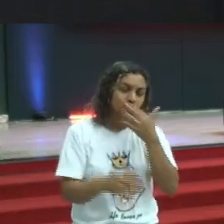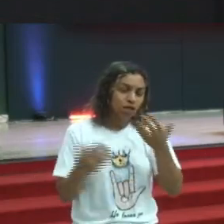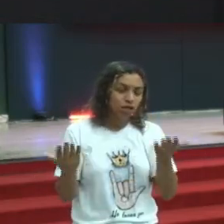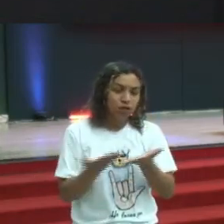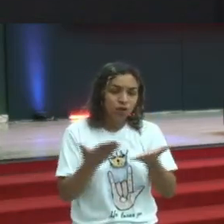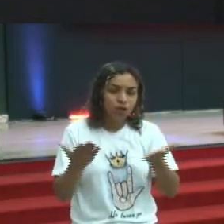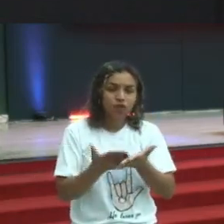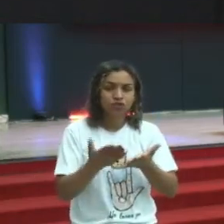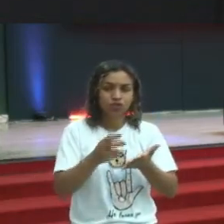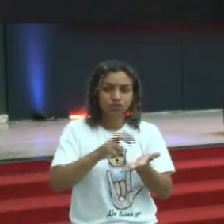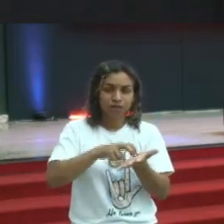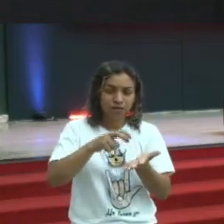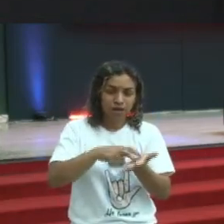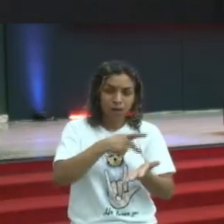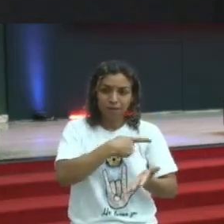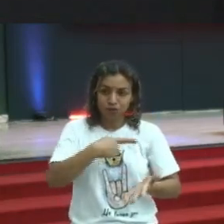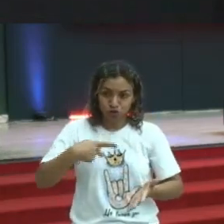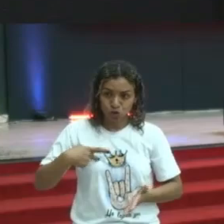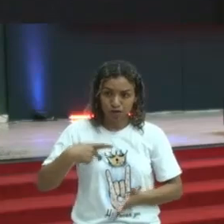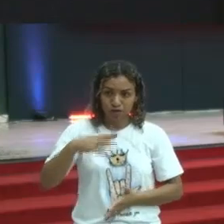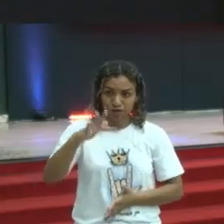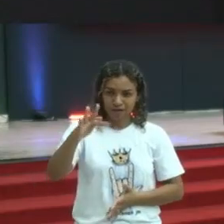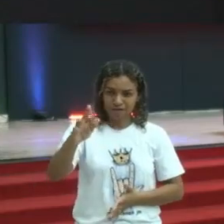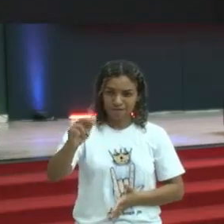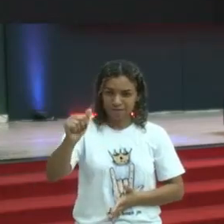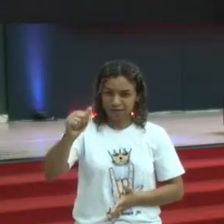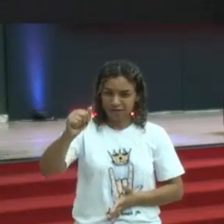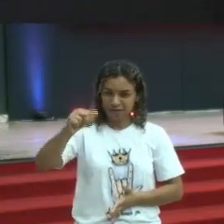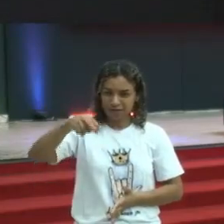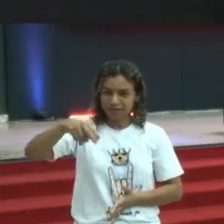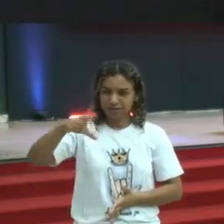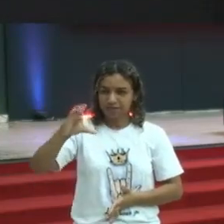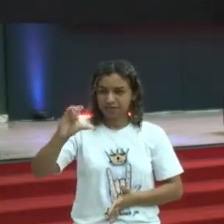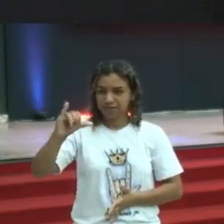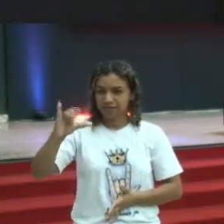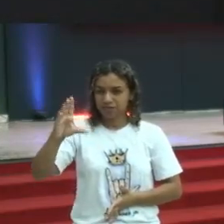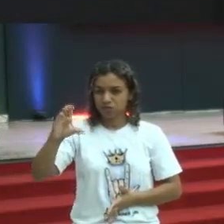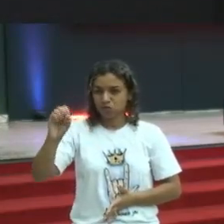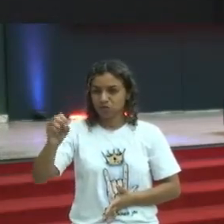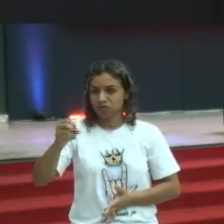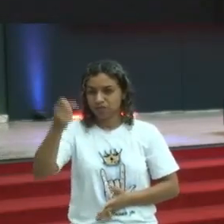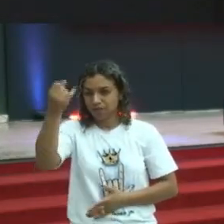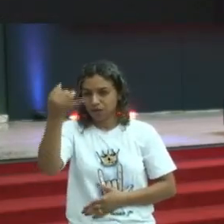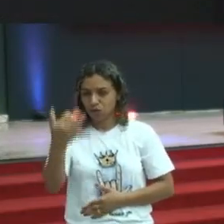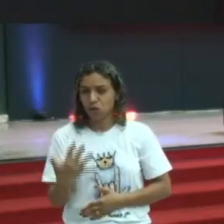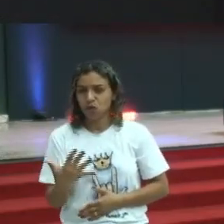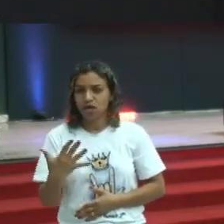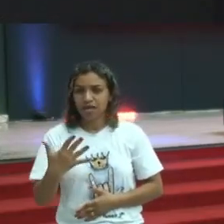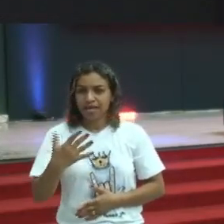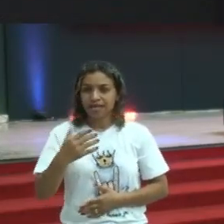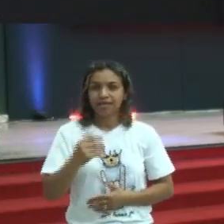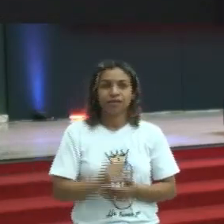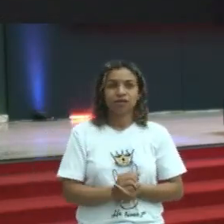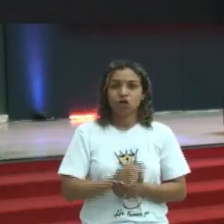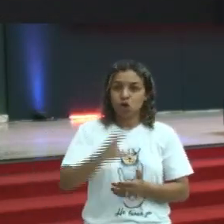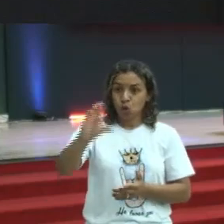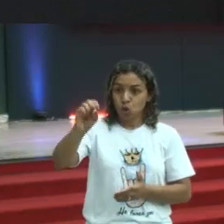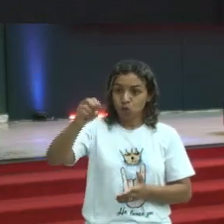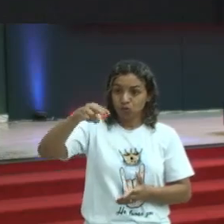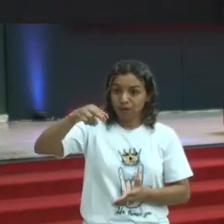hoje pela manhã que esta é uma expressão que significa telestetai, cujo significado literal